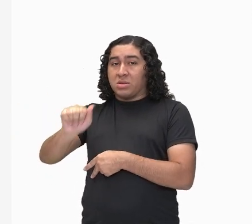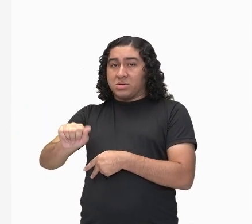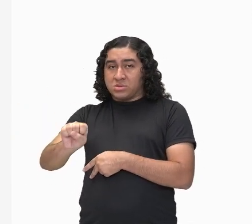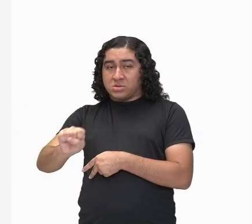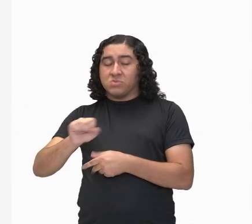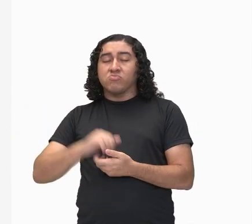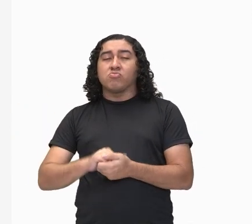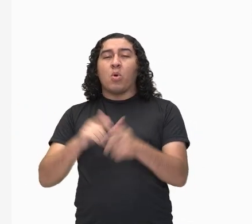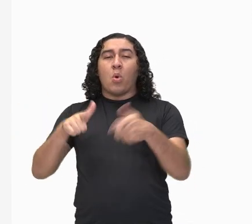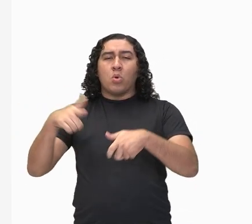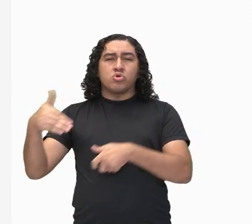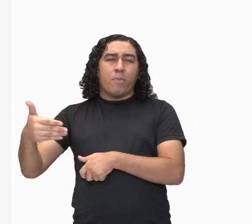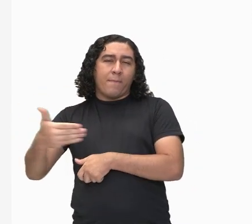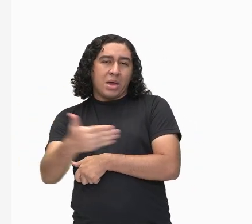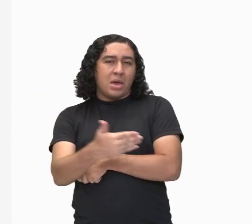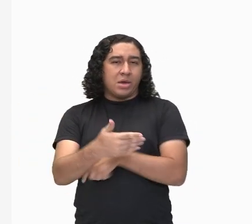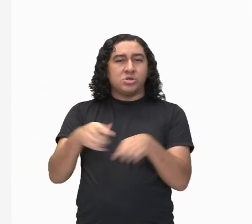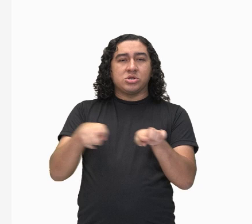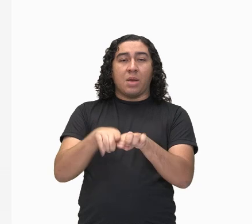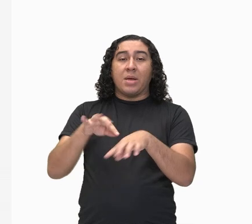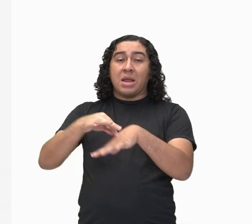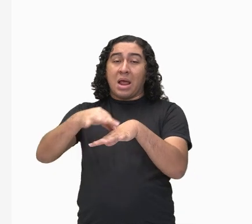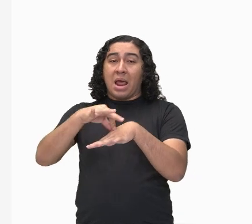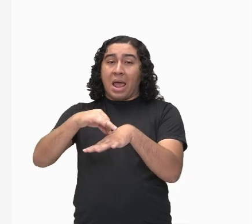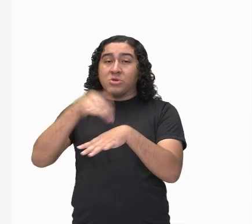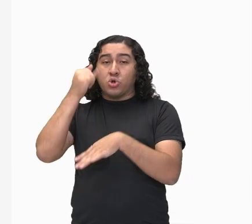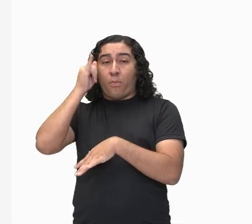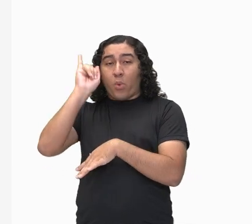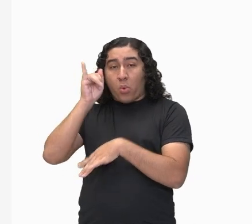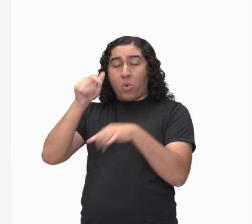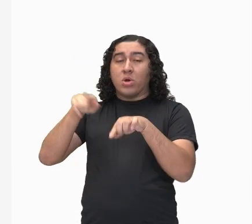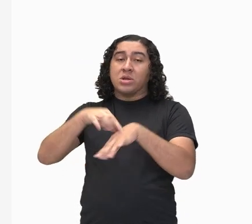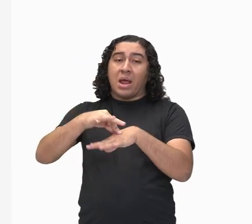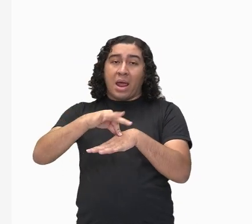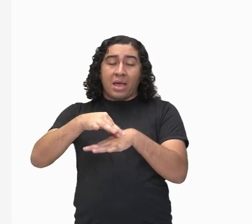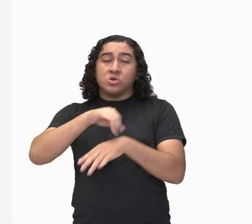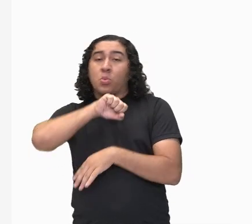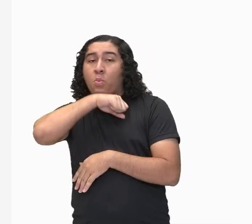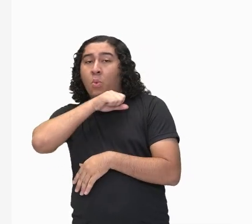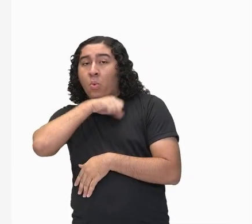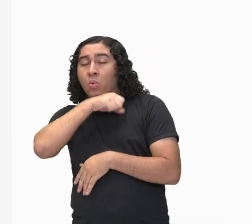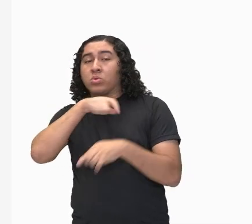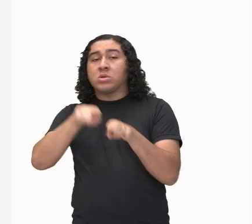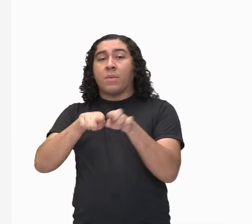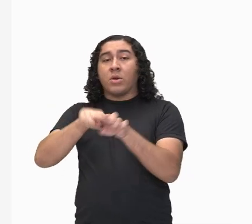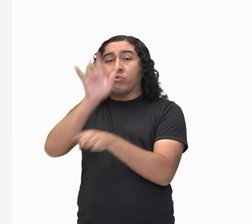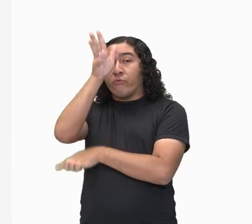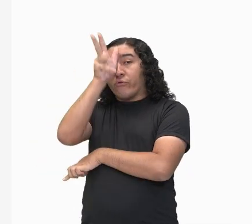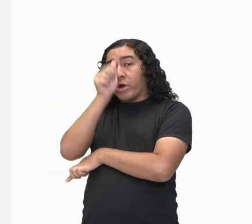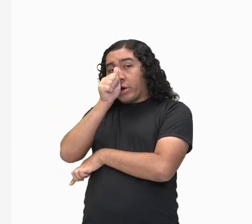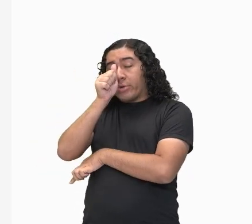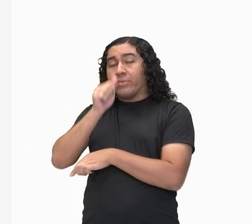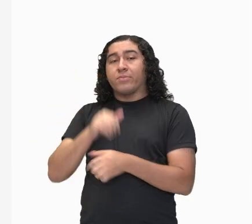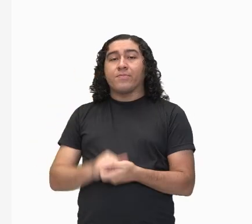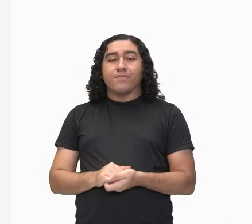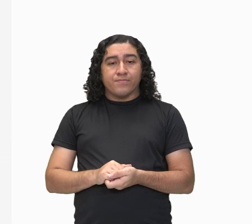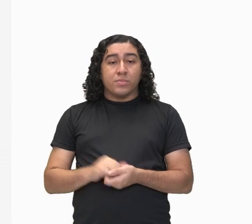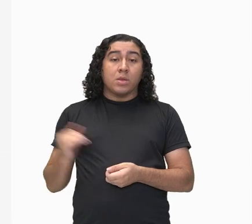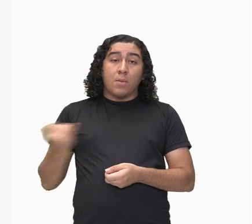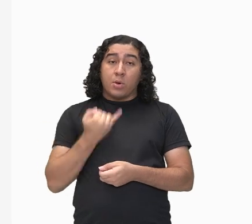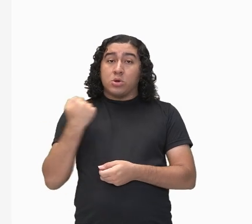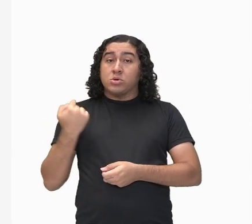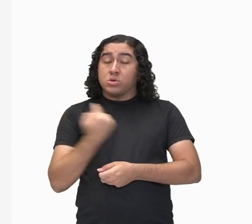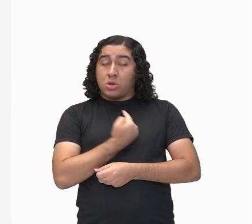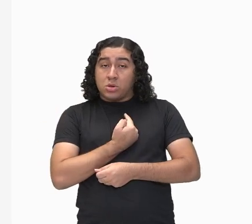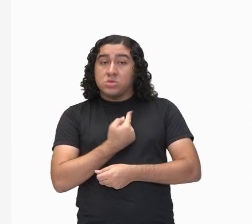estão presentes no peixe, na carne bovina, na carne suína, no frango, né? Então, é importante a gente